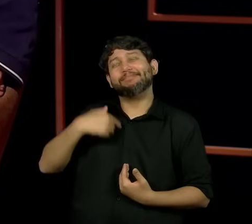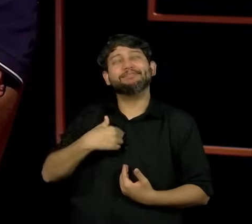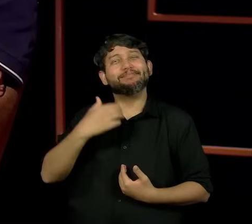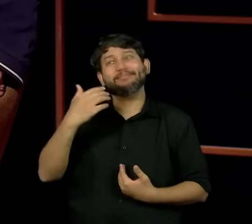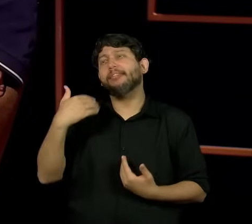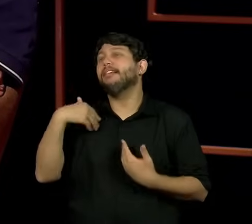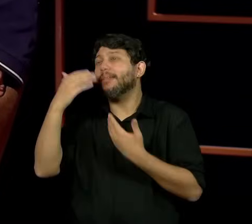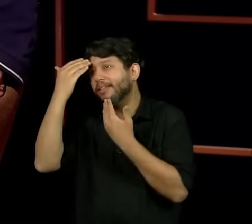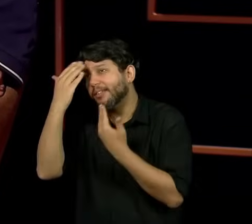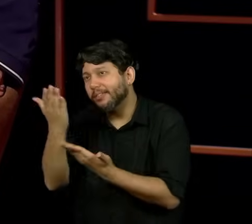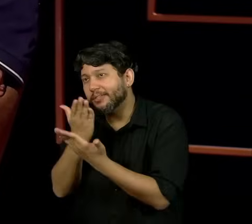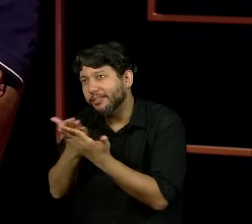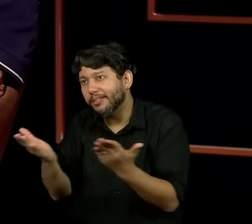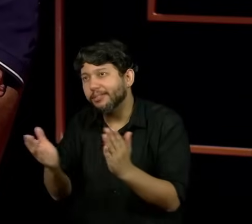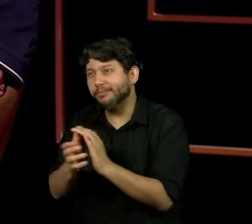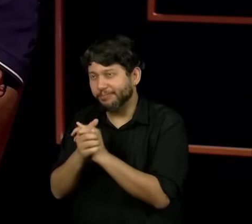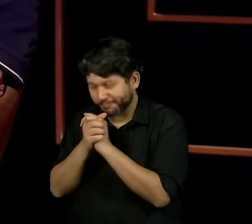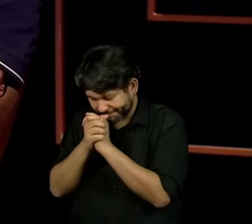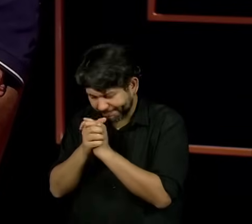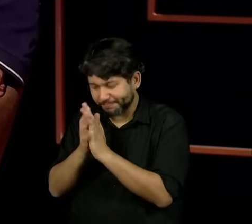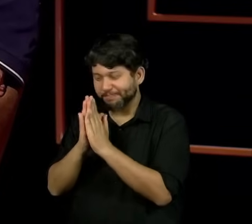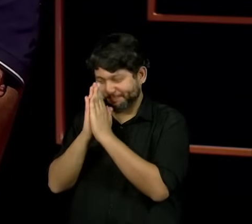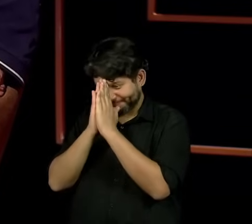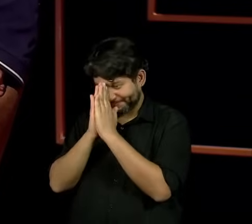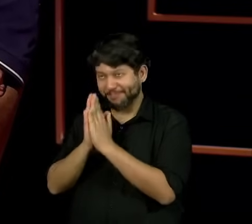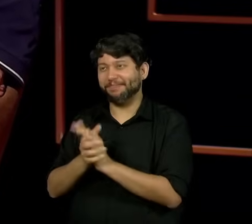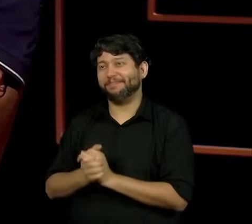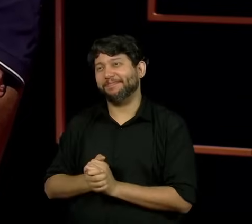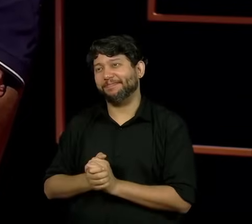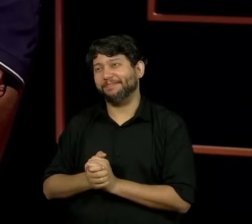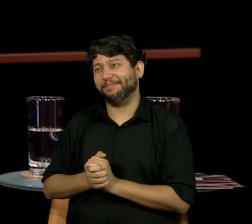sua presença. Eu que agradeço a vocês. Muito obrigado. Muito obrigada. Obrigado.